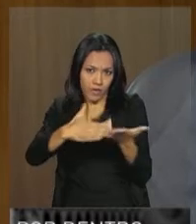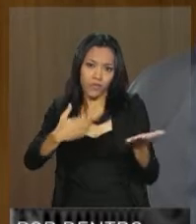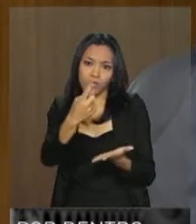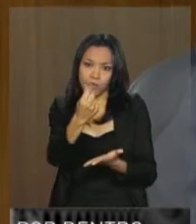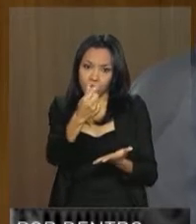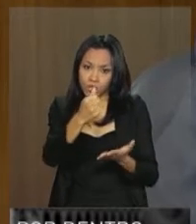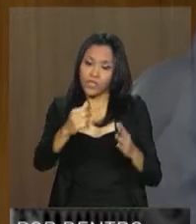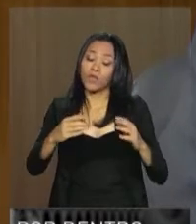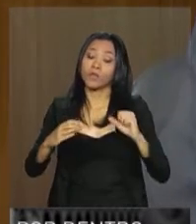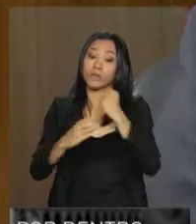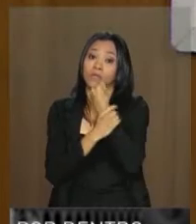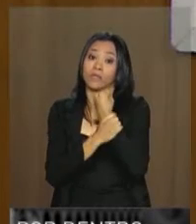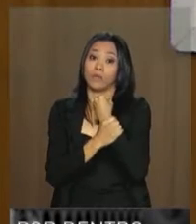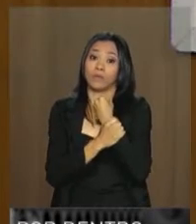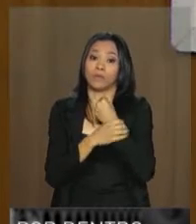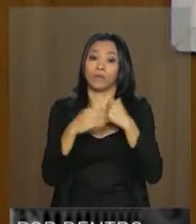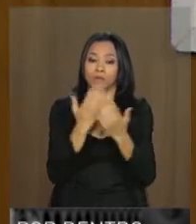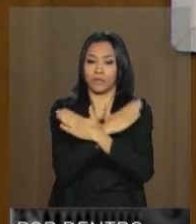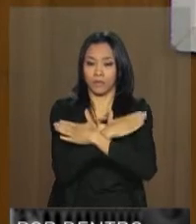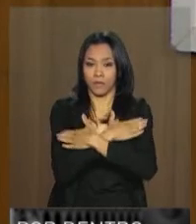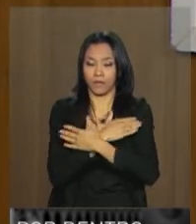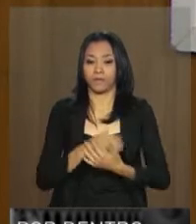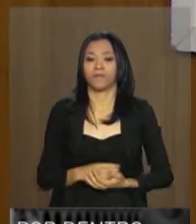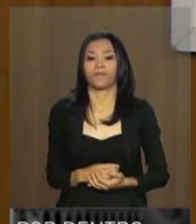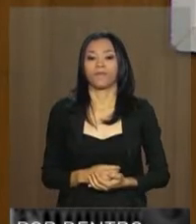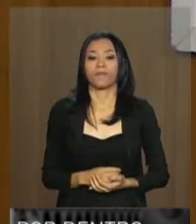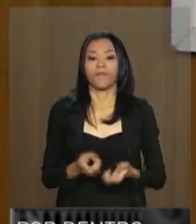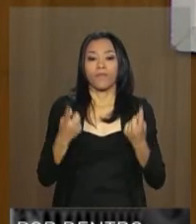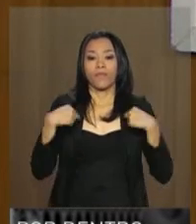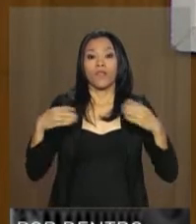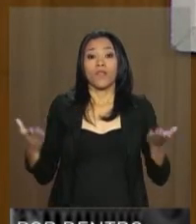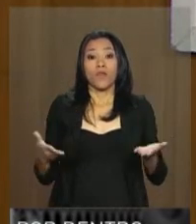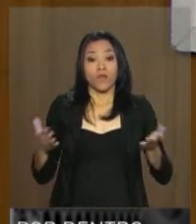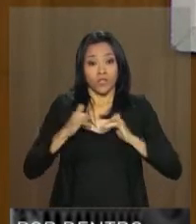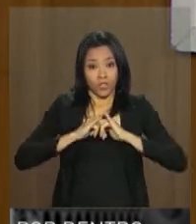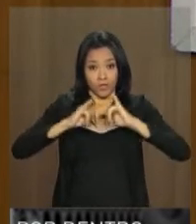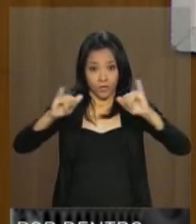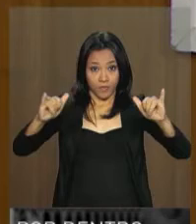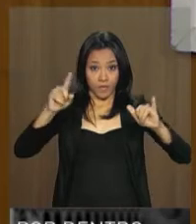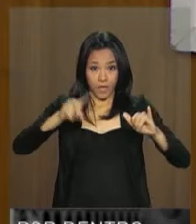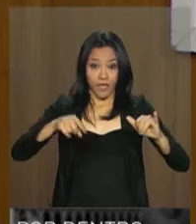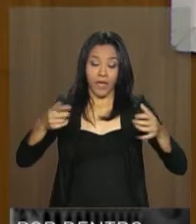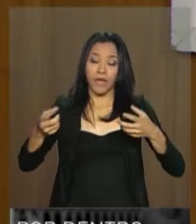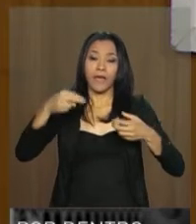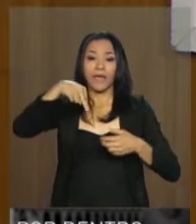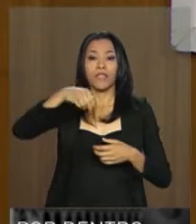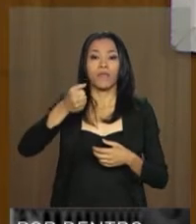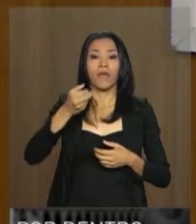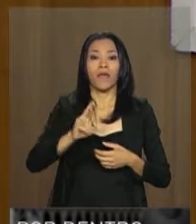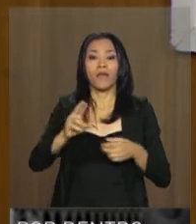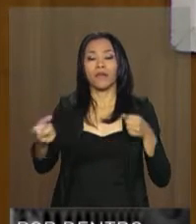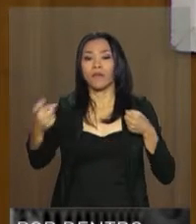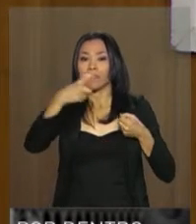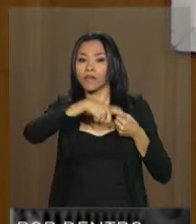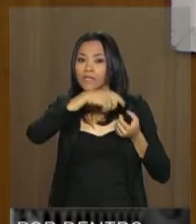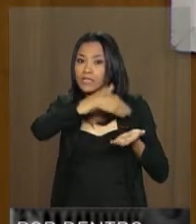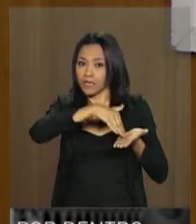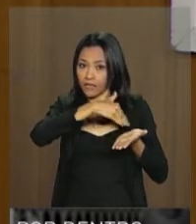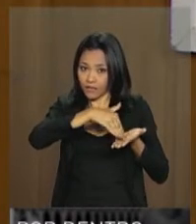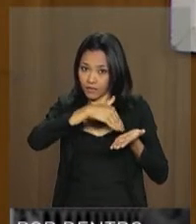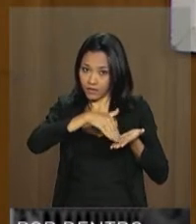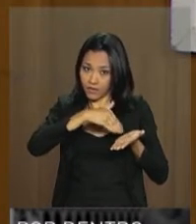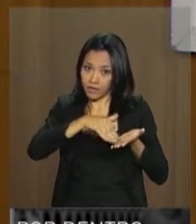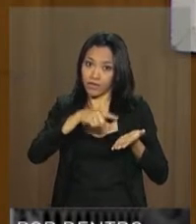para um segundo momento estamos no ar com o programa por dentro do governo uma parceria da nbr com a secretaria de comunicação social da presidência